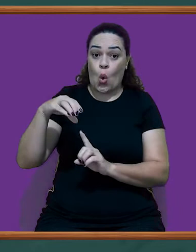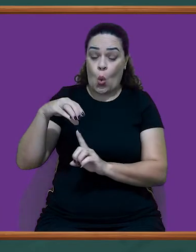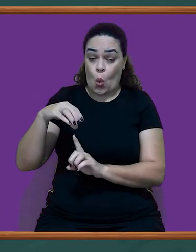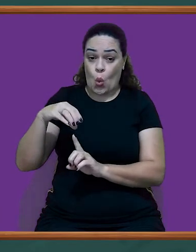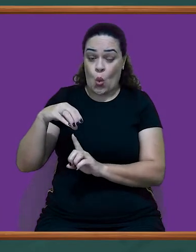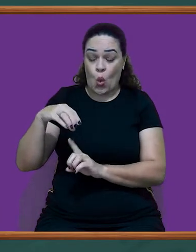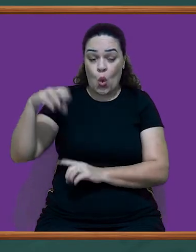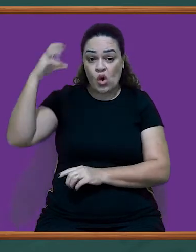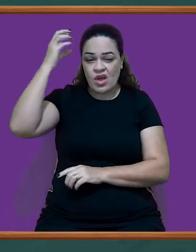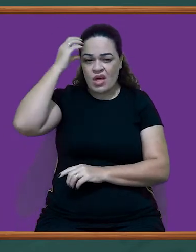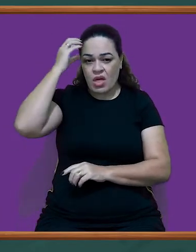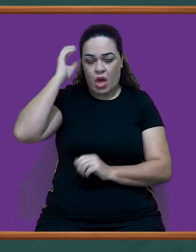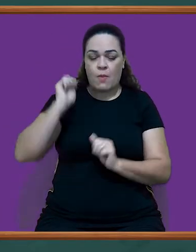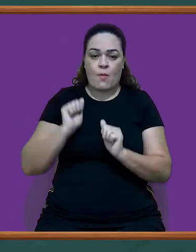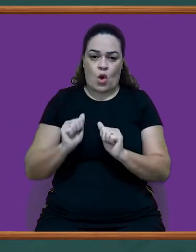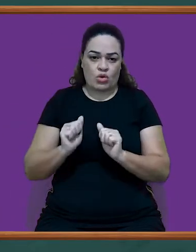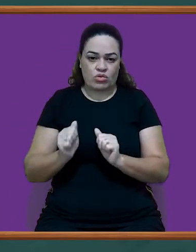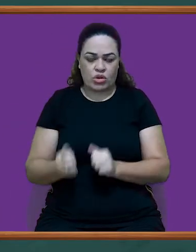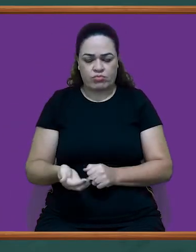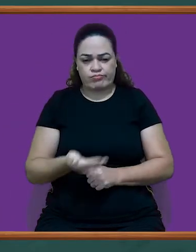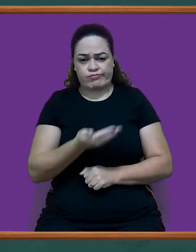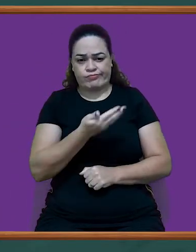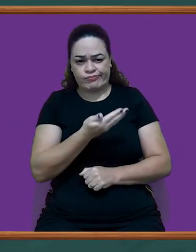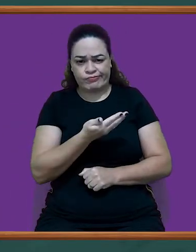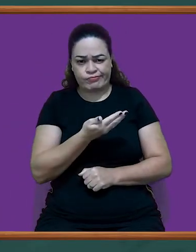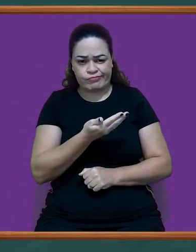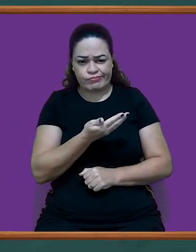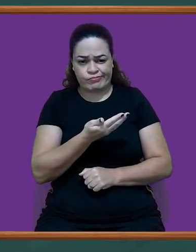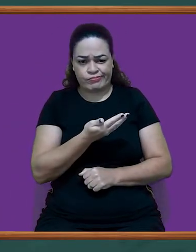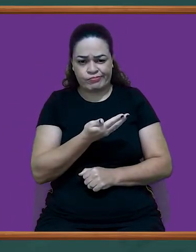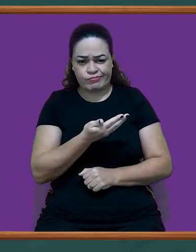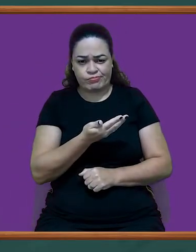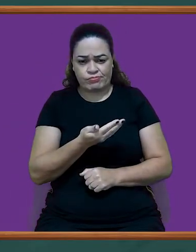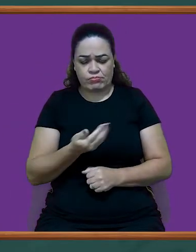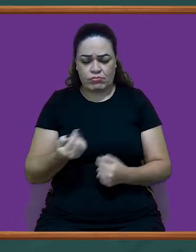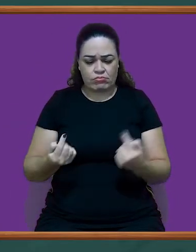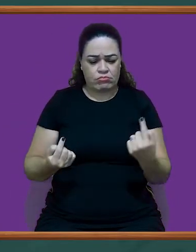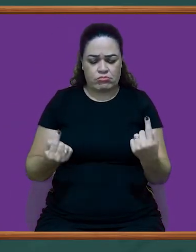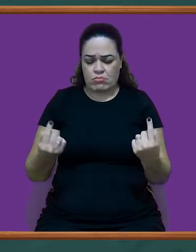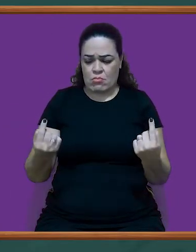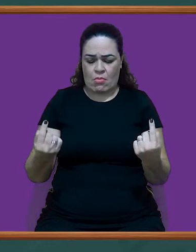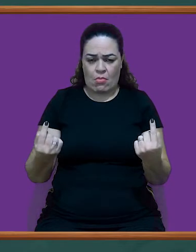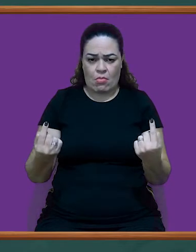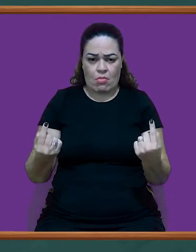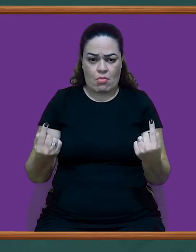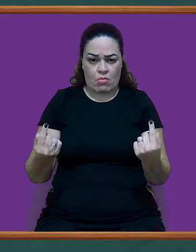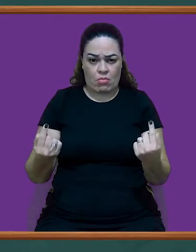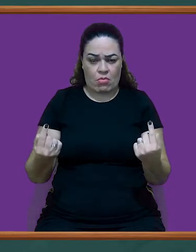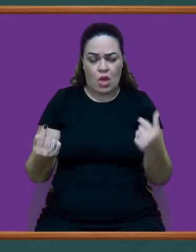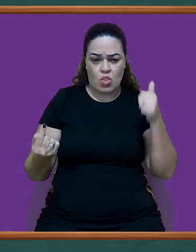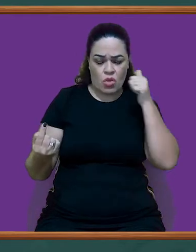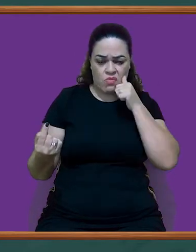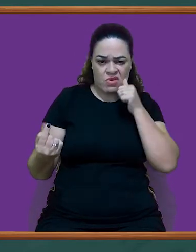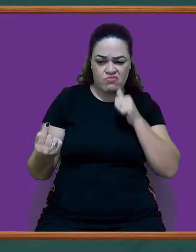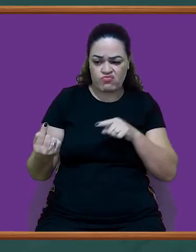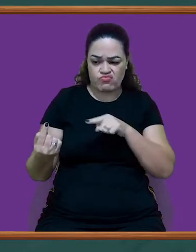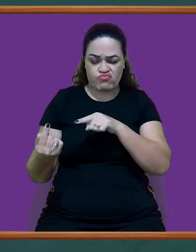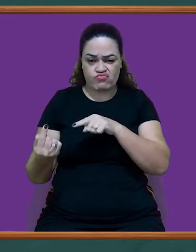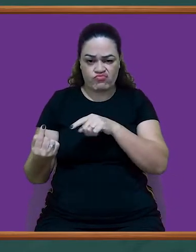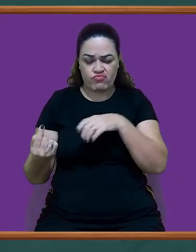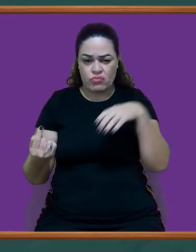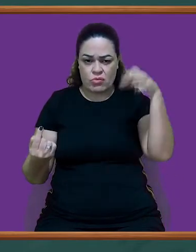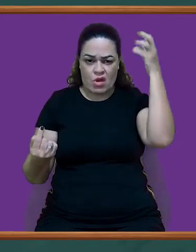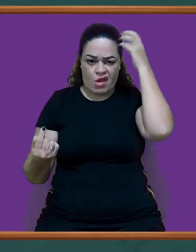duas casas em direção seja a torre e o rei ou seja a torre da ala da Dama sempre duas casas